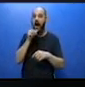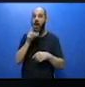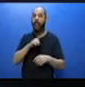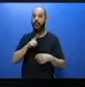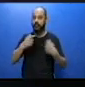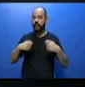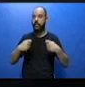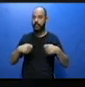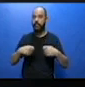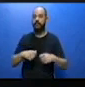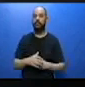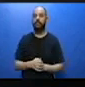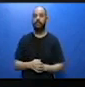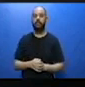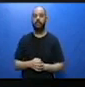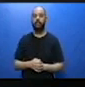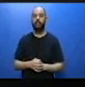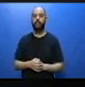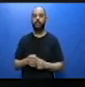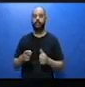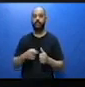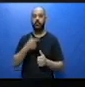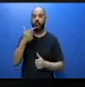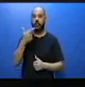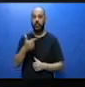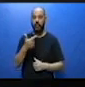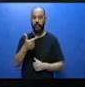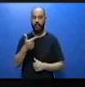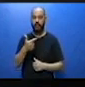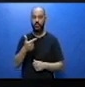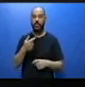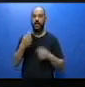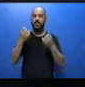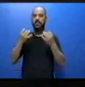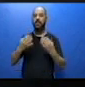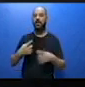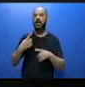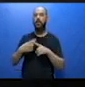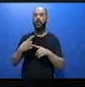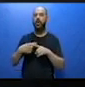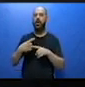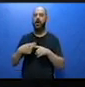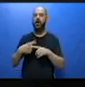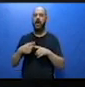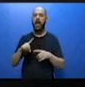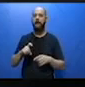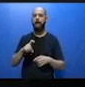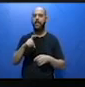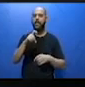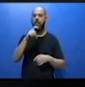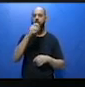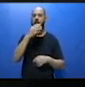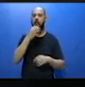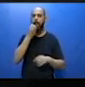Número 2. Explique por que as minhocas tornam o solo favorável ao plantio. Acabamos de